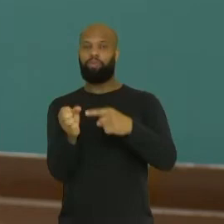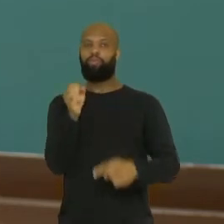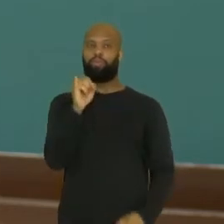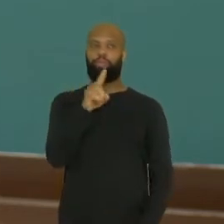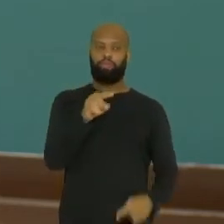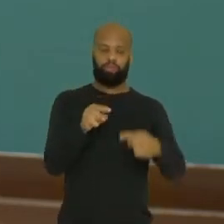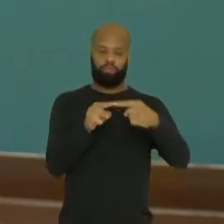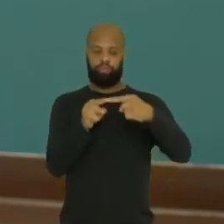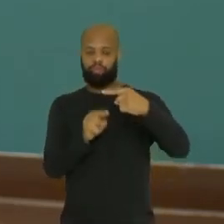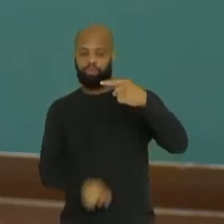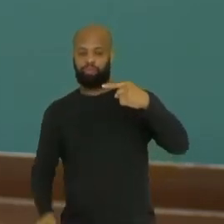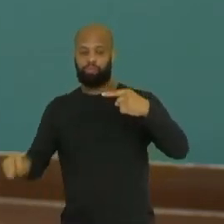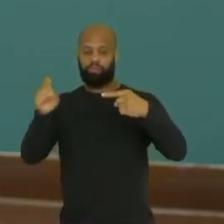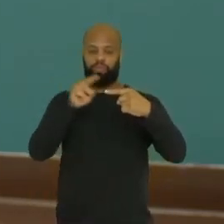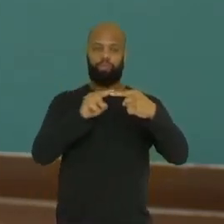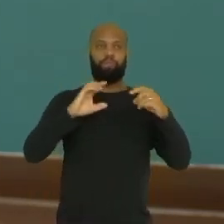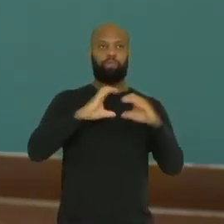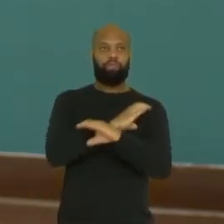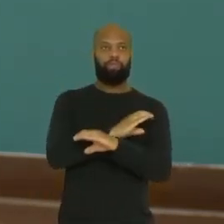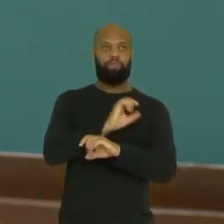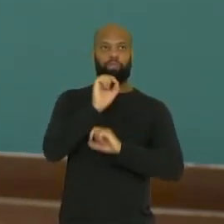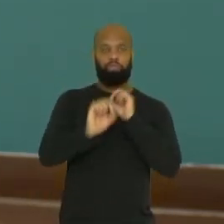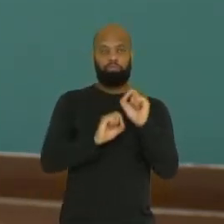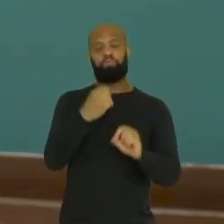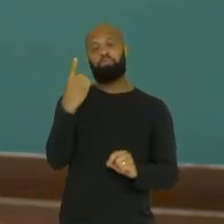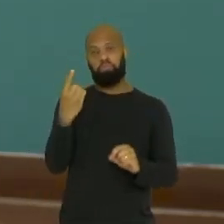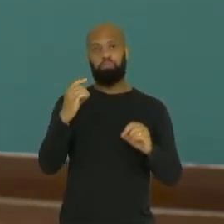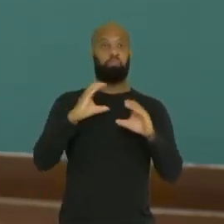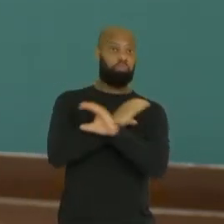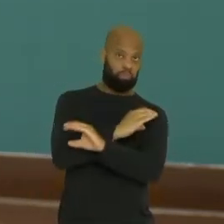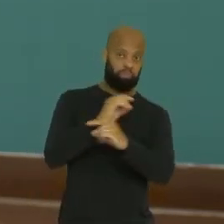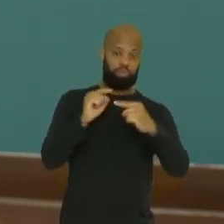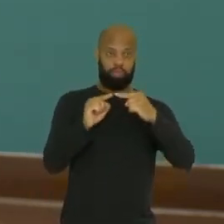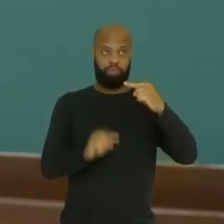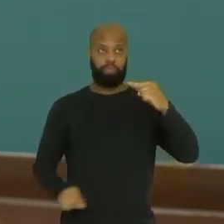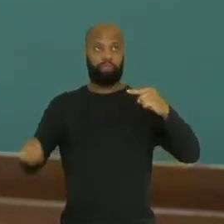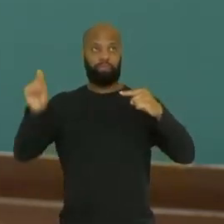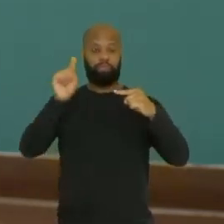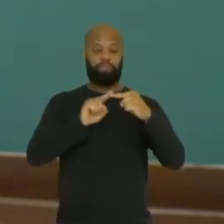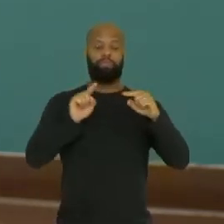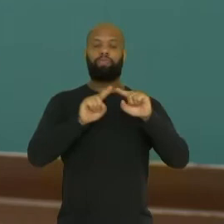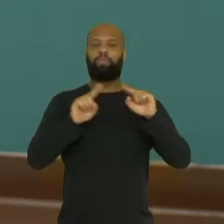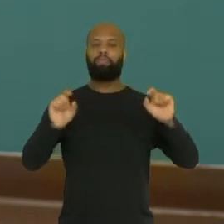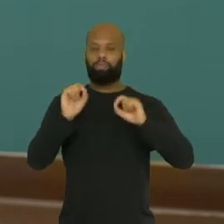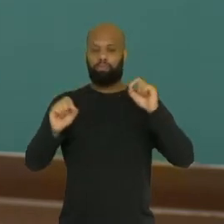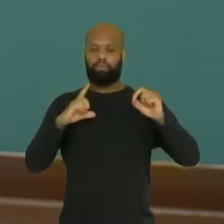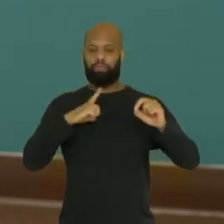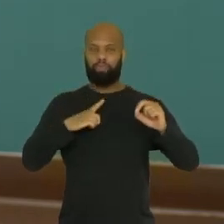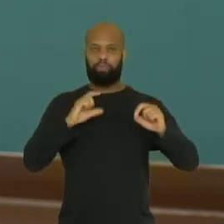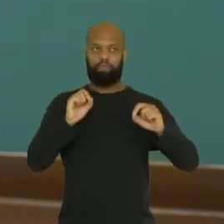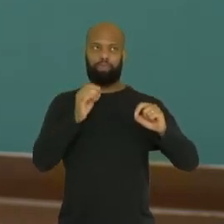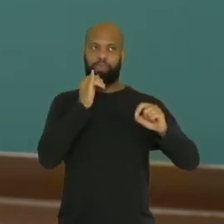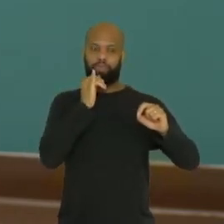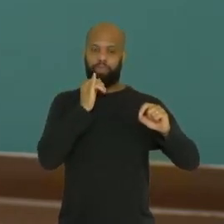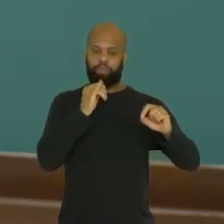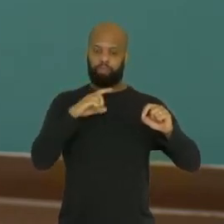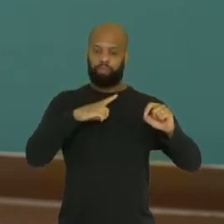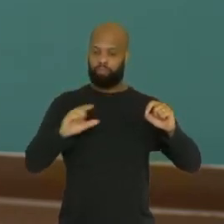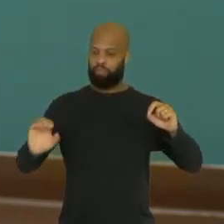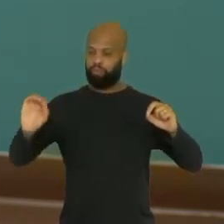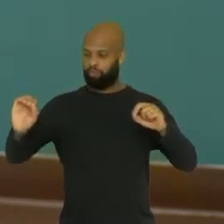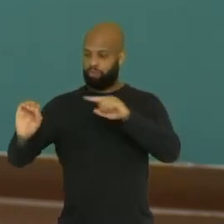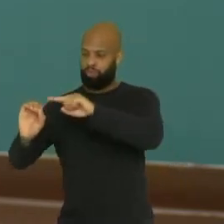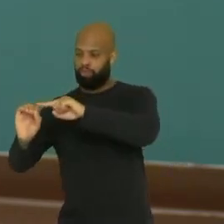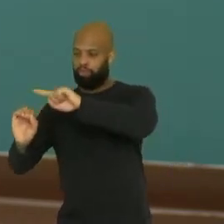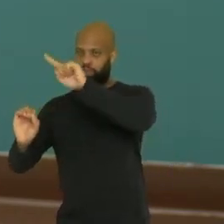volta completa, a gente diz que é um ângulo de uma volta completa. Agora, se você pegou e deu só uma meia volta, né?